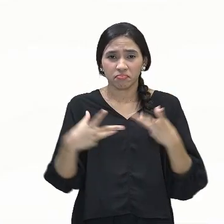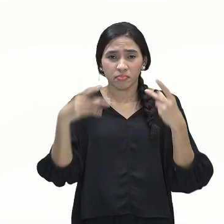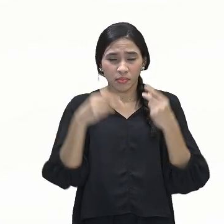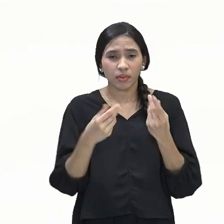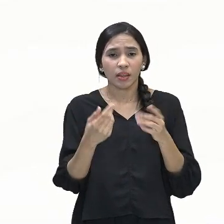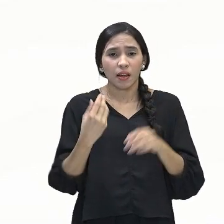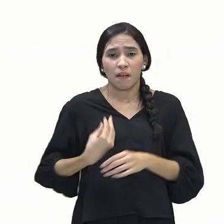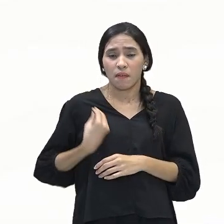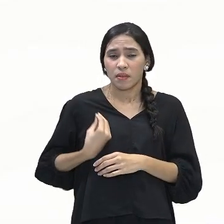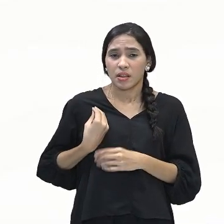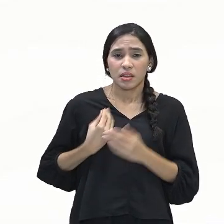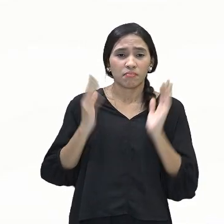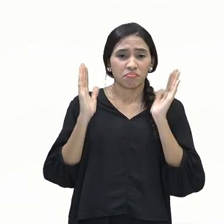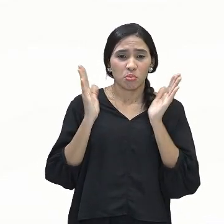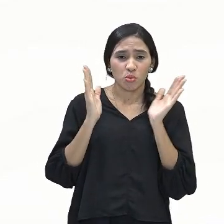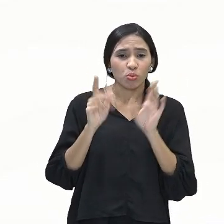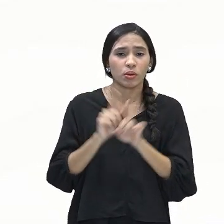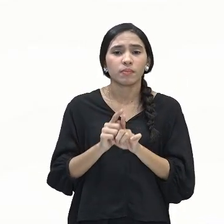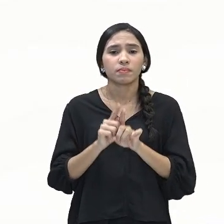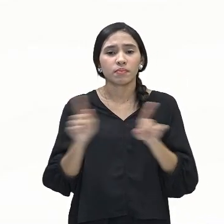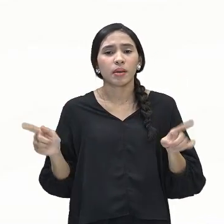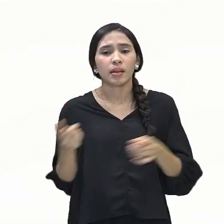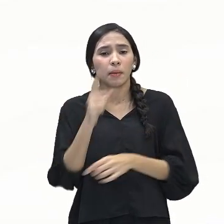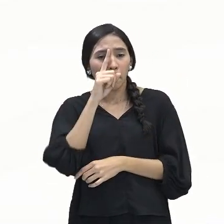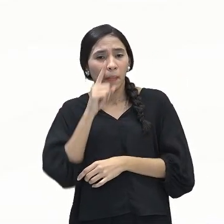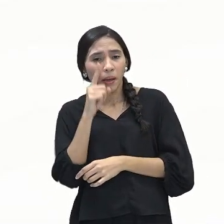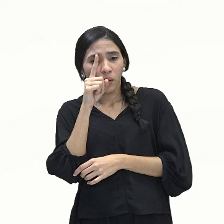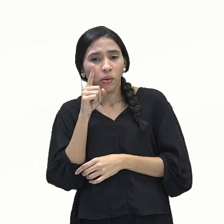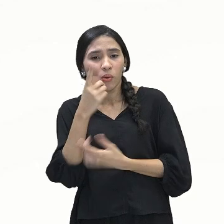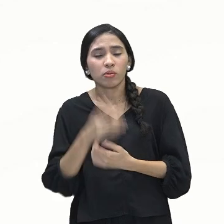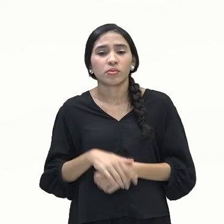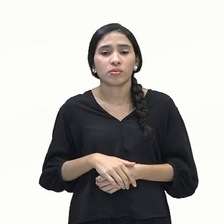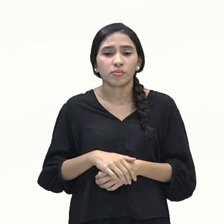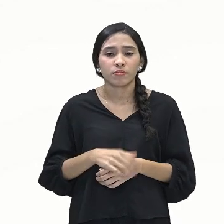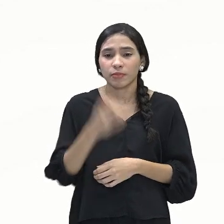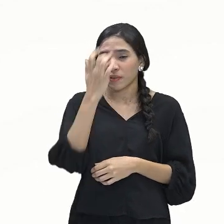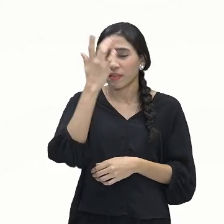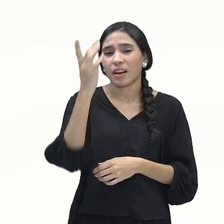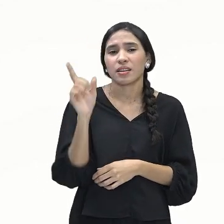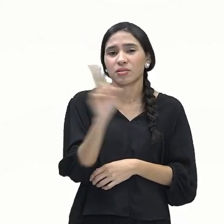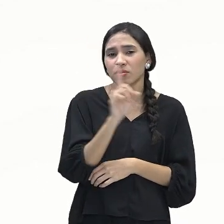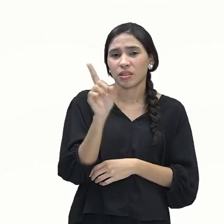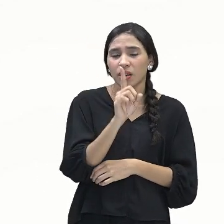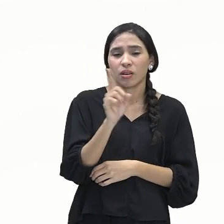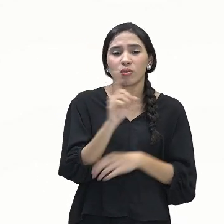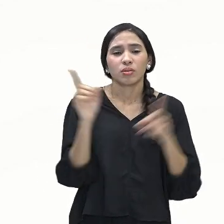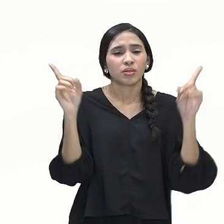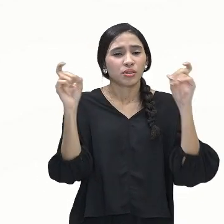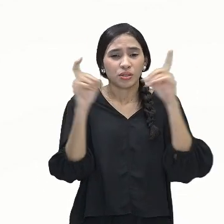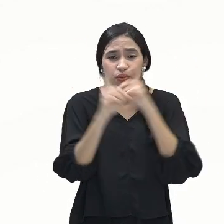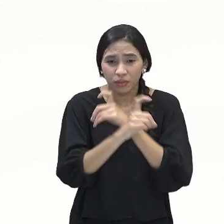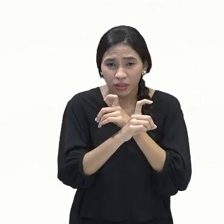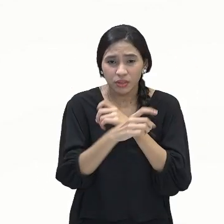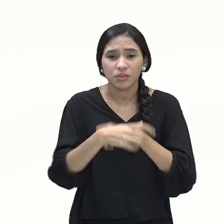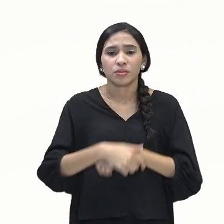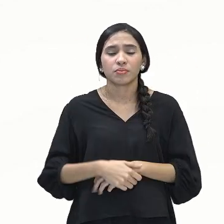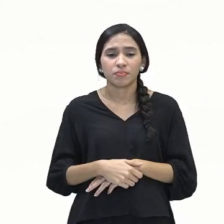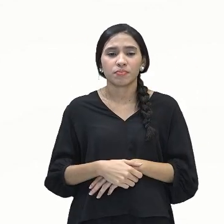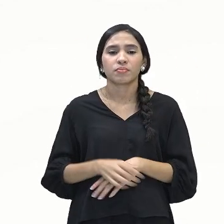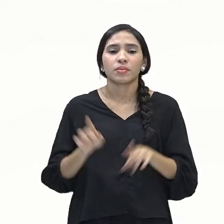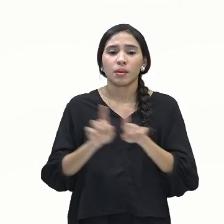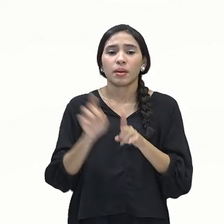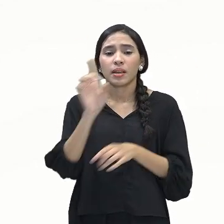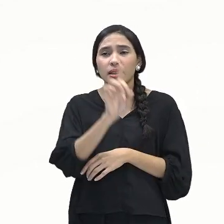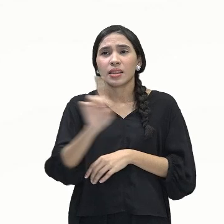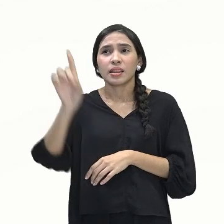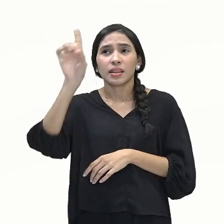perigo das grandes e pequenas horas, não se podendo facilitar. É todos contra os acasos. Tendo Deus,